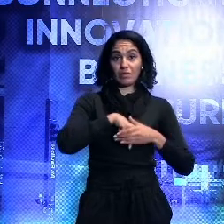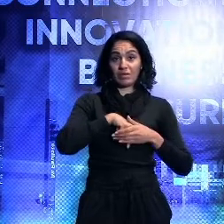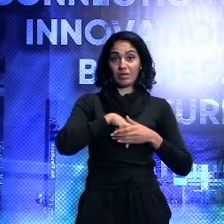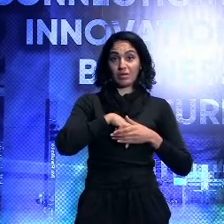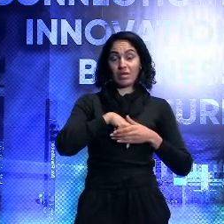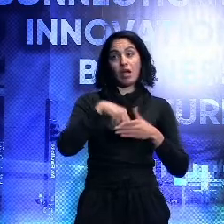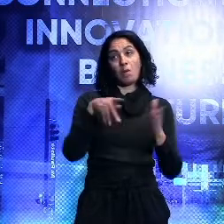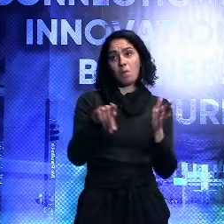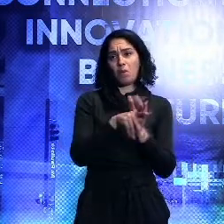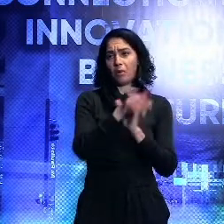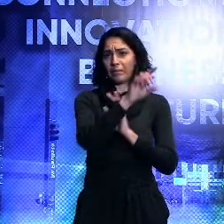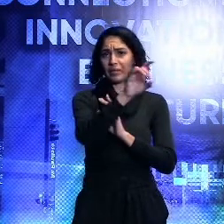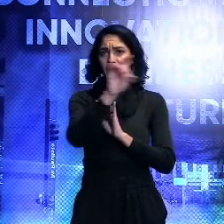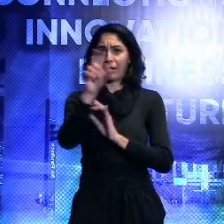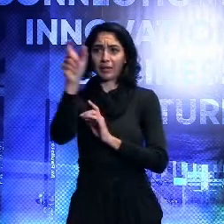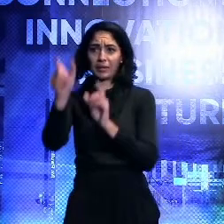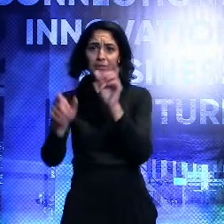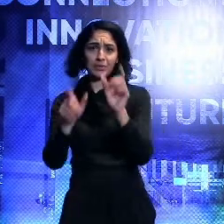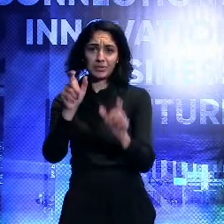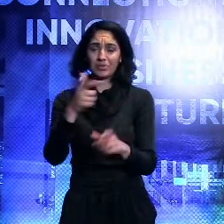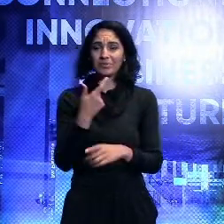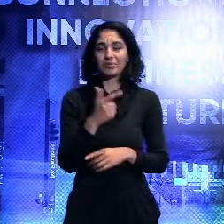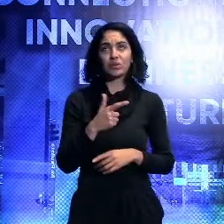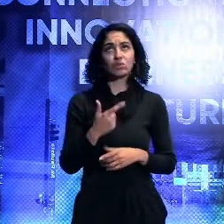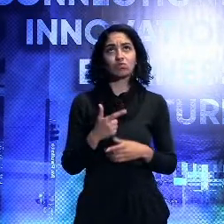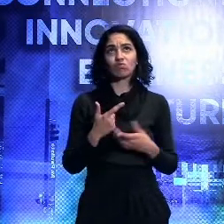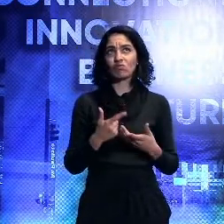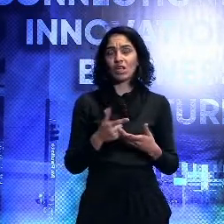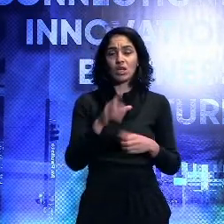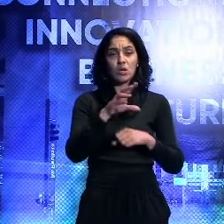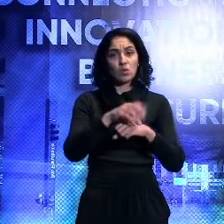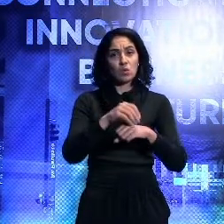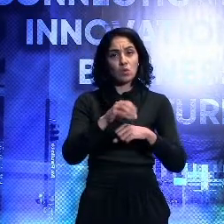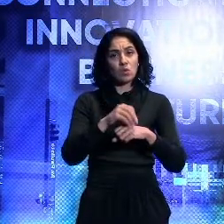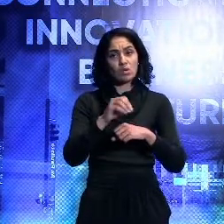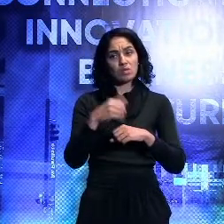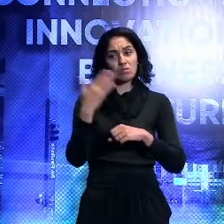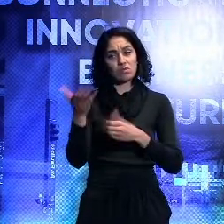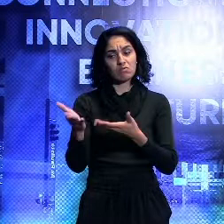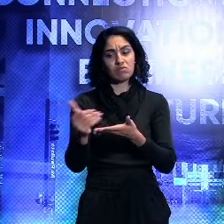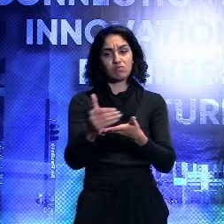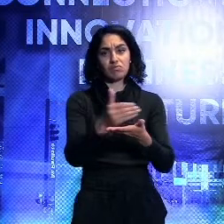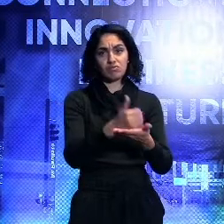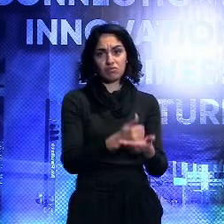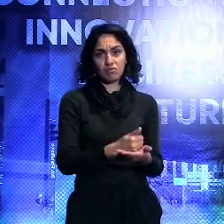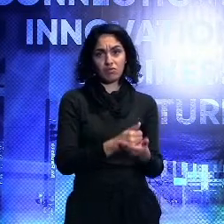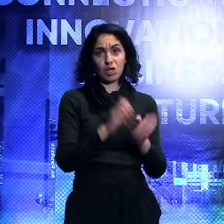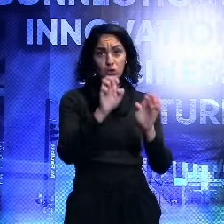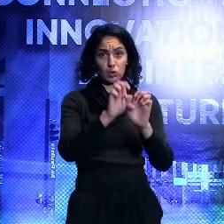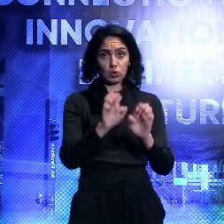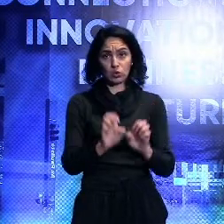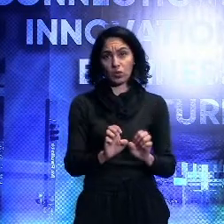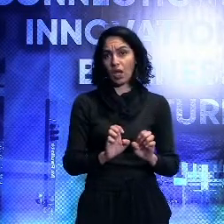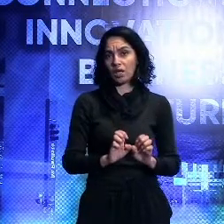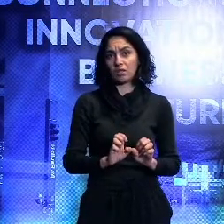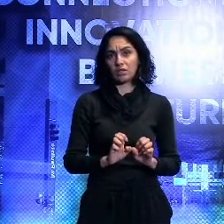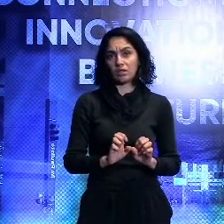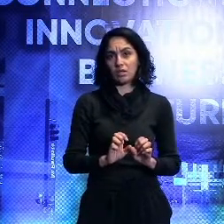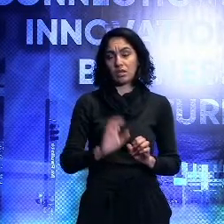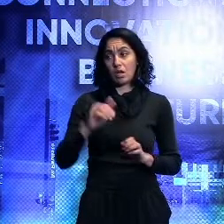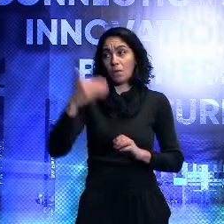daquelas pessoas presentes. Você não tem um conhecimento que é gerado a partir de um dado, estruturado ou não, que parte do